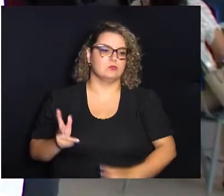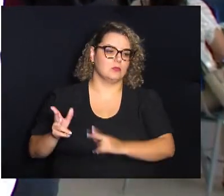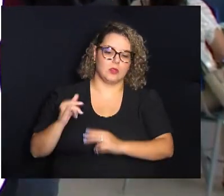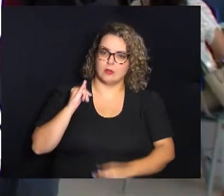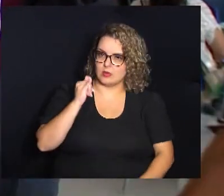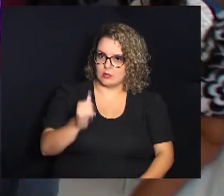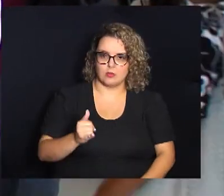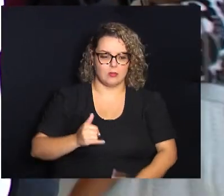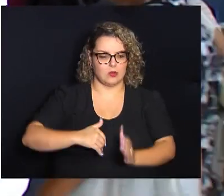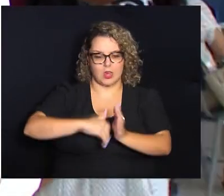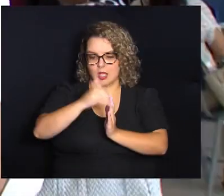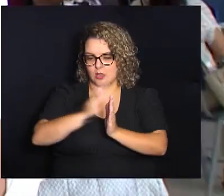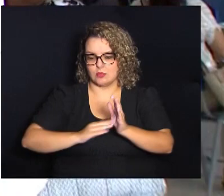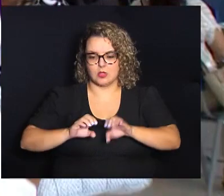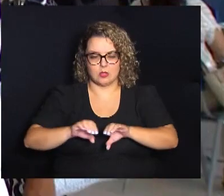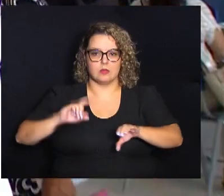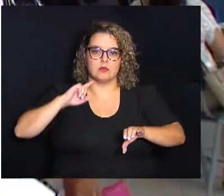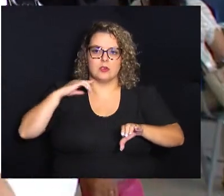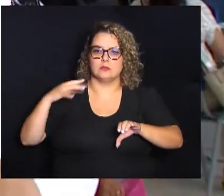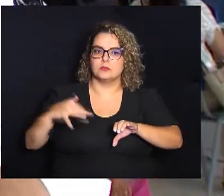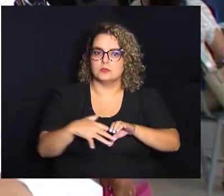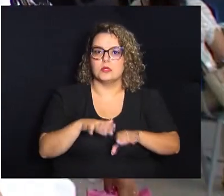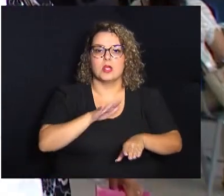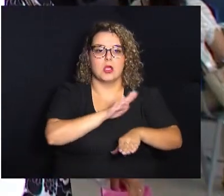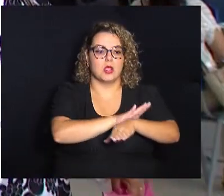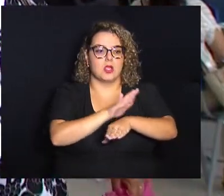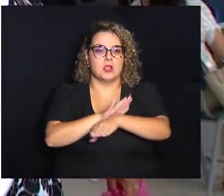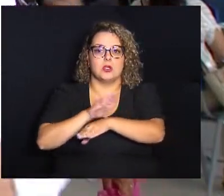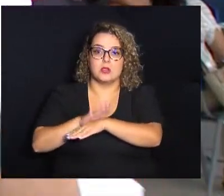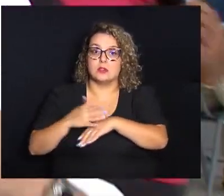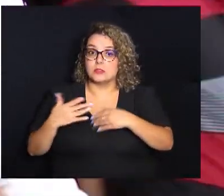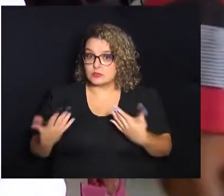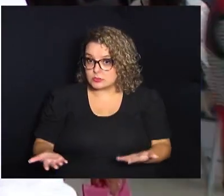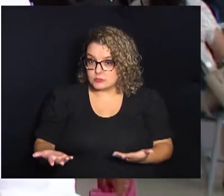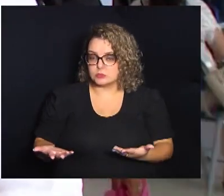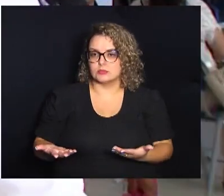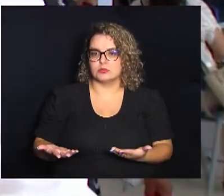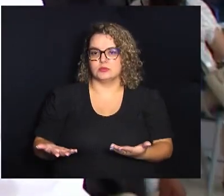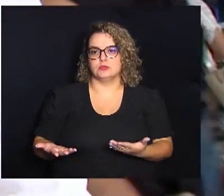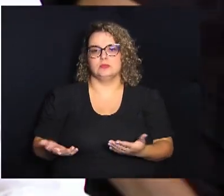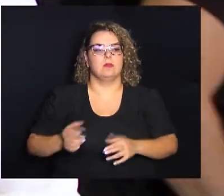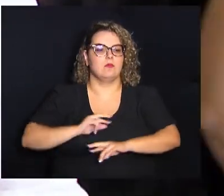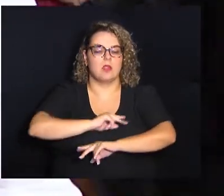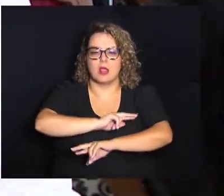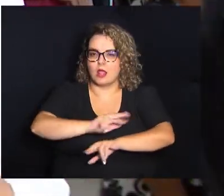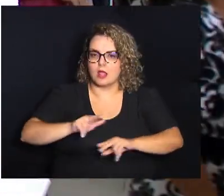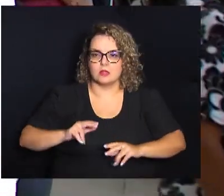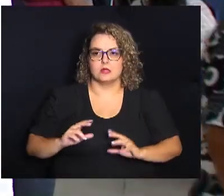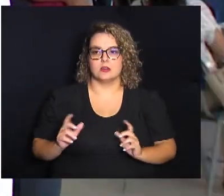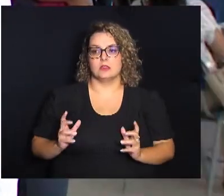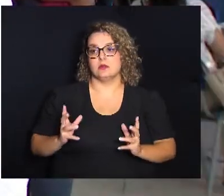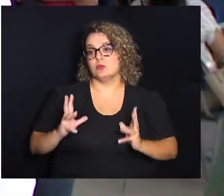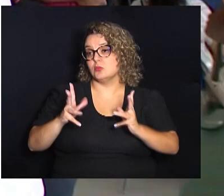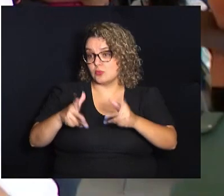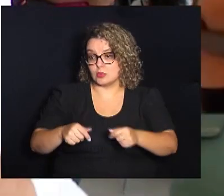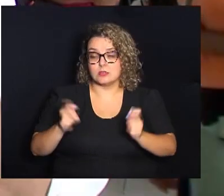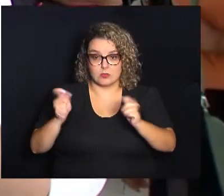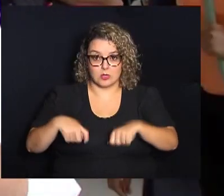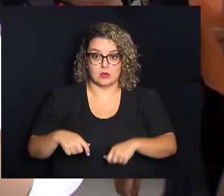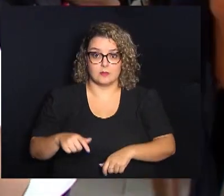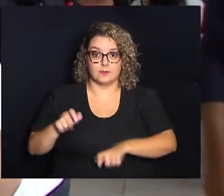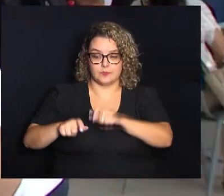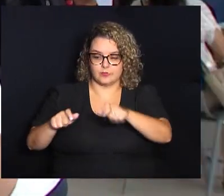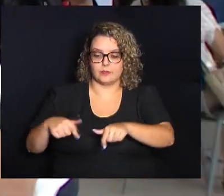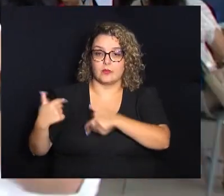Encanador, pintor, eletricista, auxiliar de... Então, nós temos toda essa possibilidade daquele trabalhador